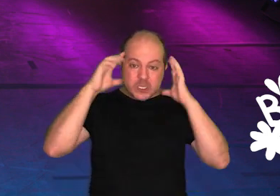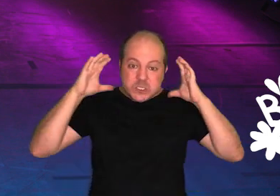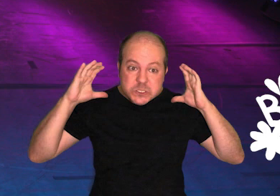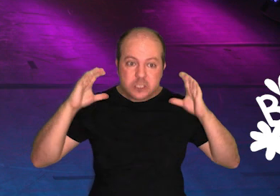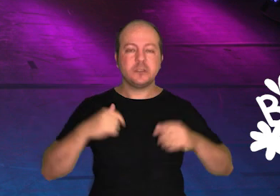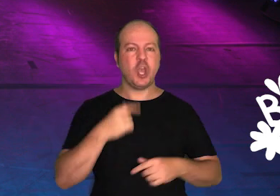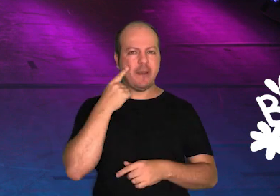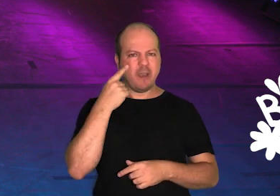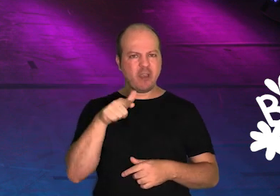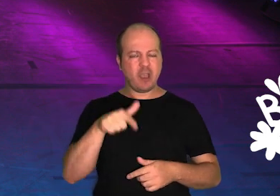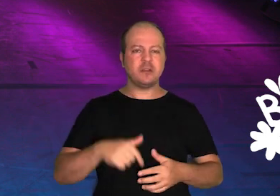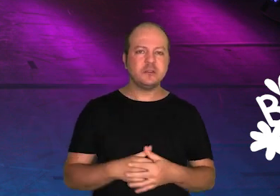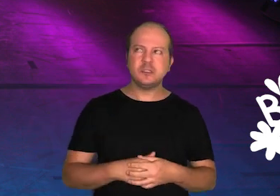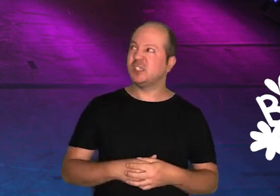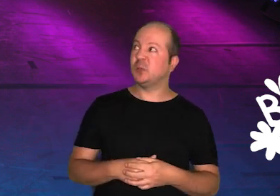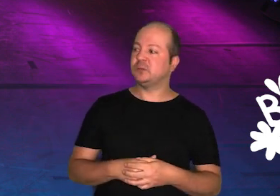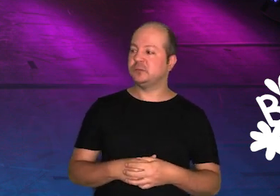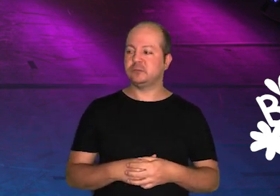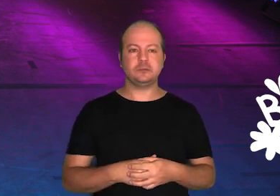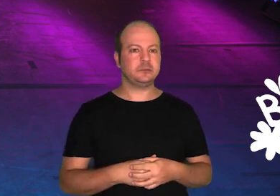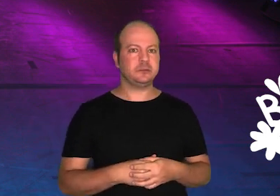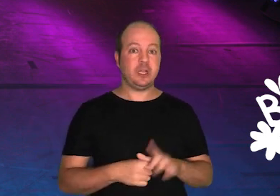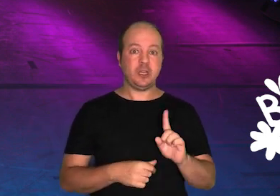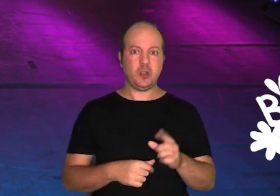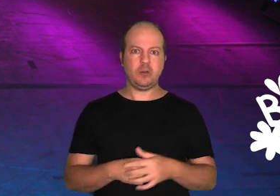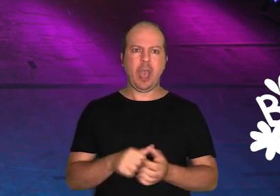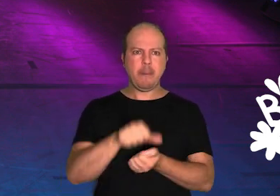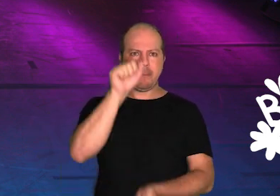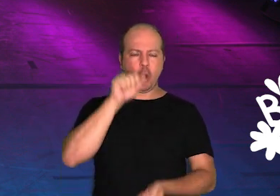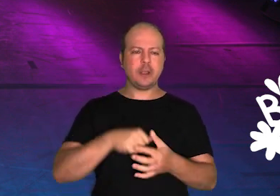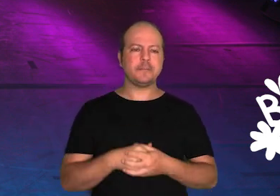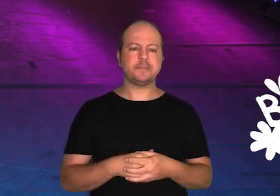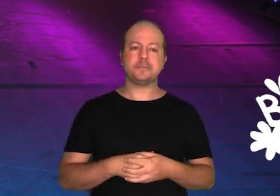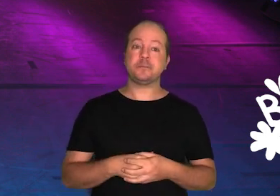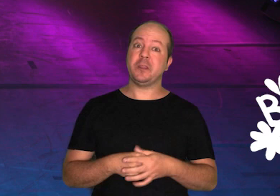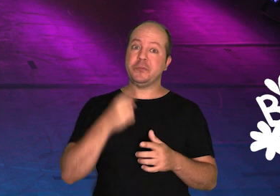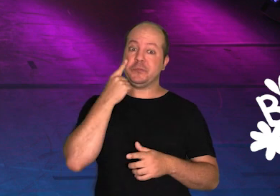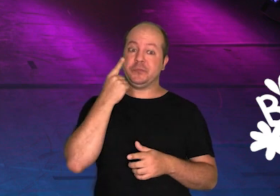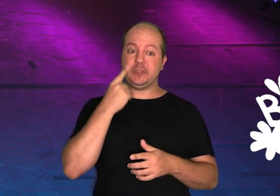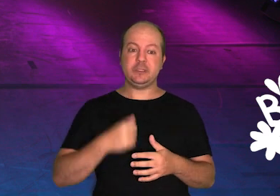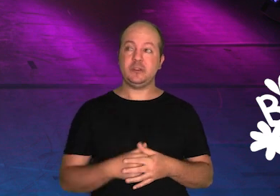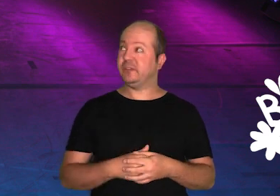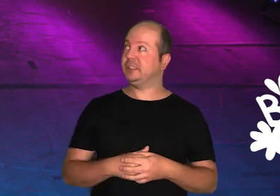Vai, abre a boquinha pra... Não. Abre a boca. Abre a boca que eu vou botar a cabeça aqui dentro, tá bom? Abre a